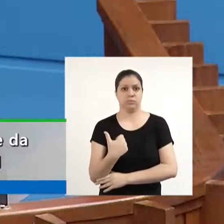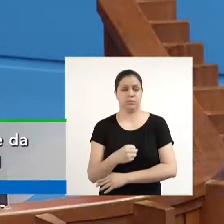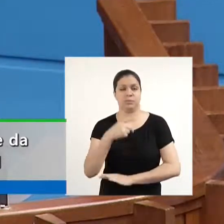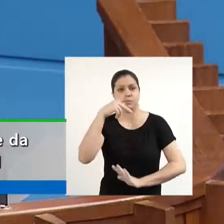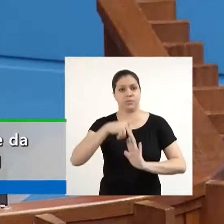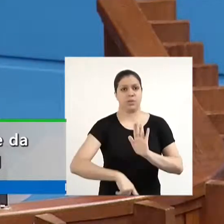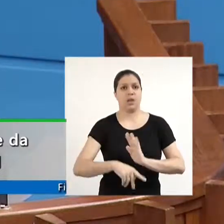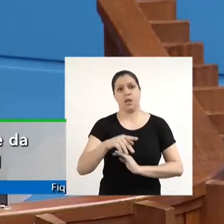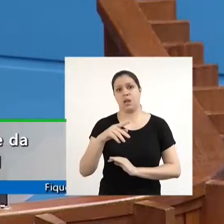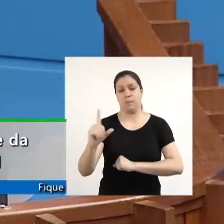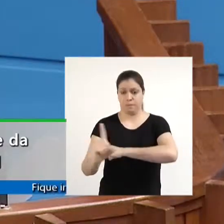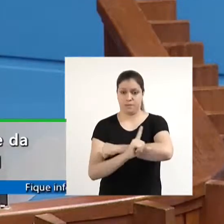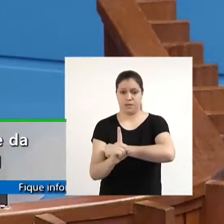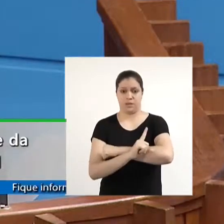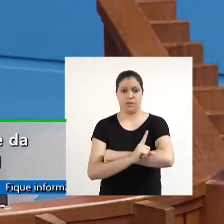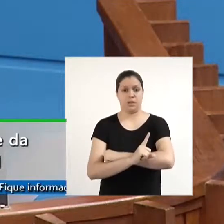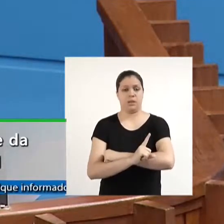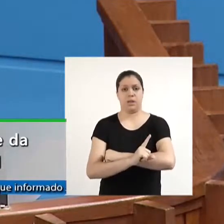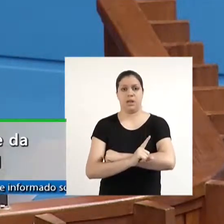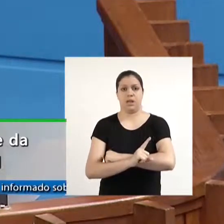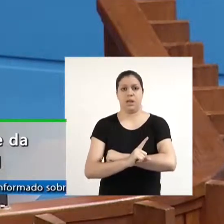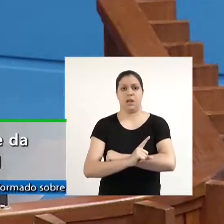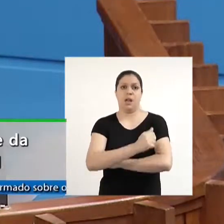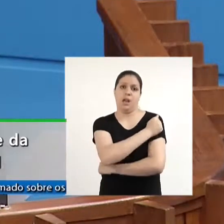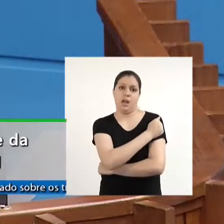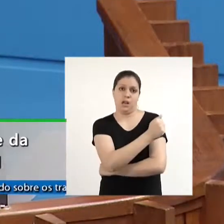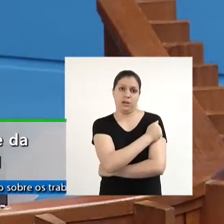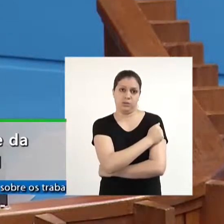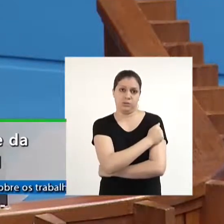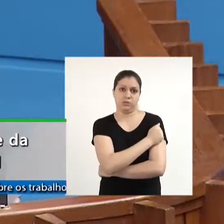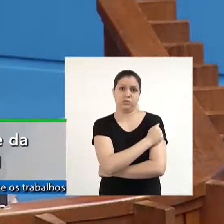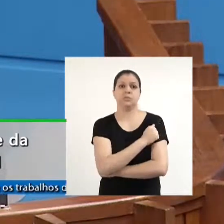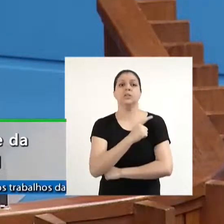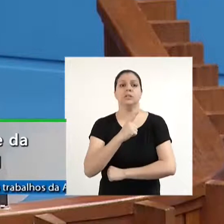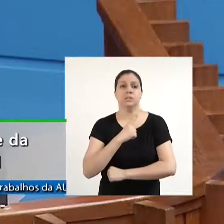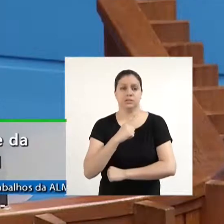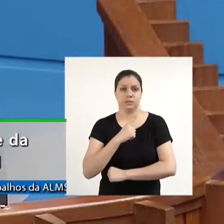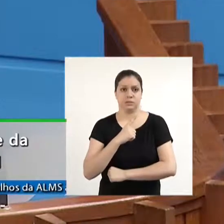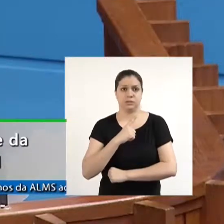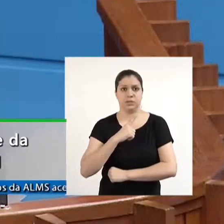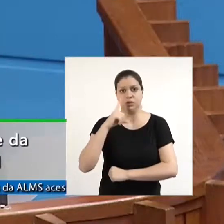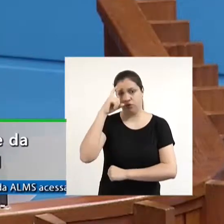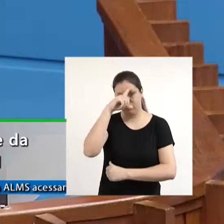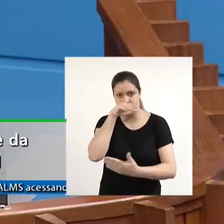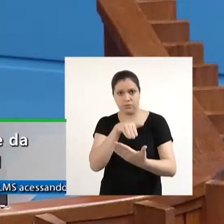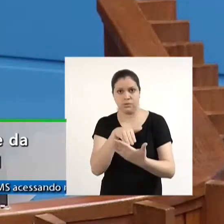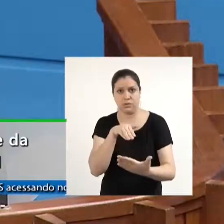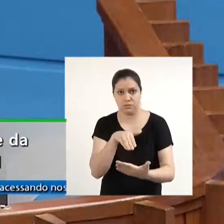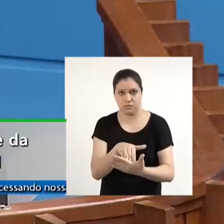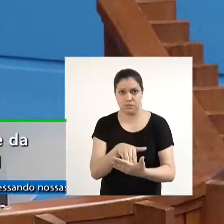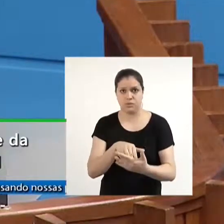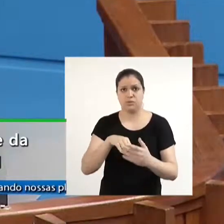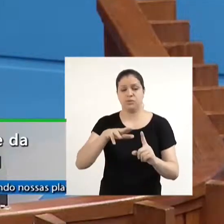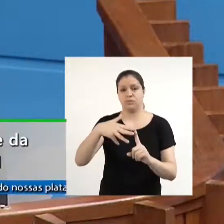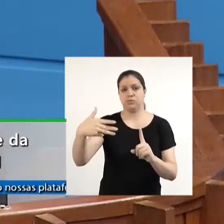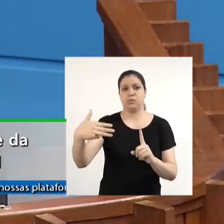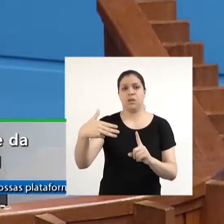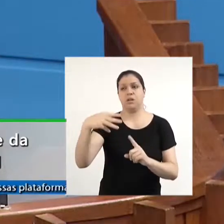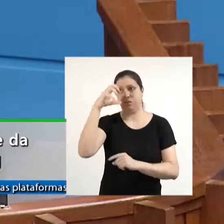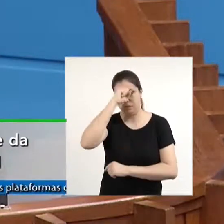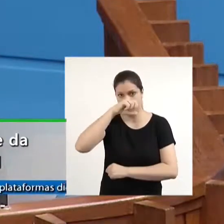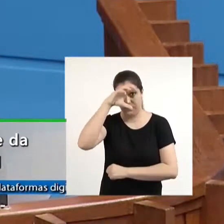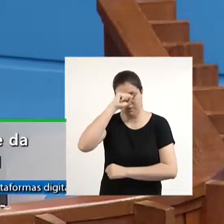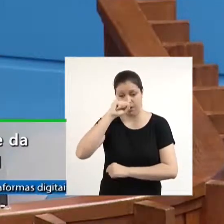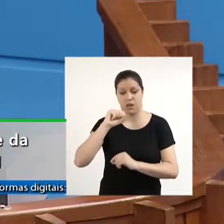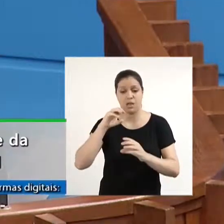para atender a estudantes com transtornos funcionais específicos de aprendizagem em salas de apoio pedagógico. O